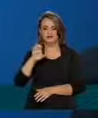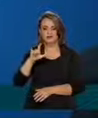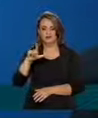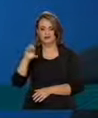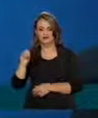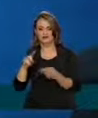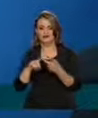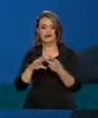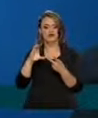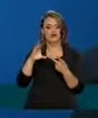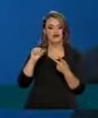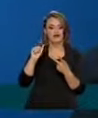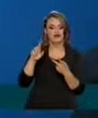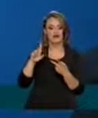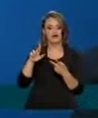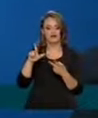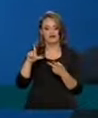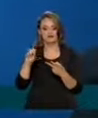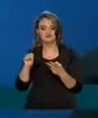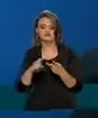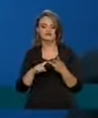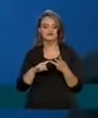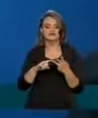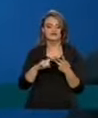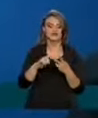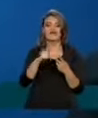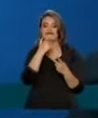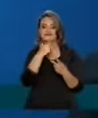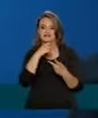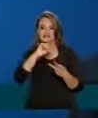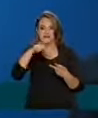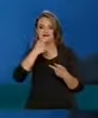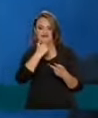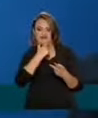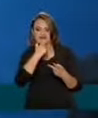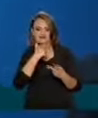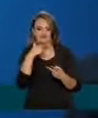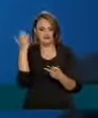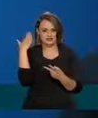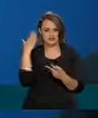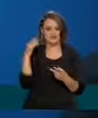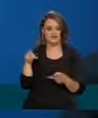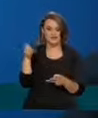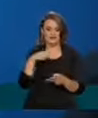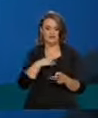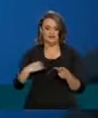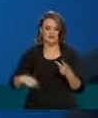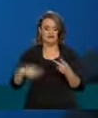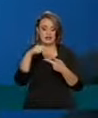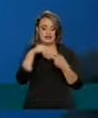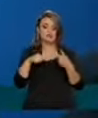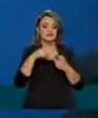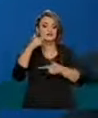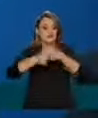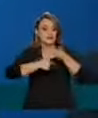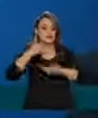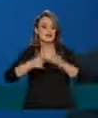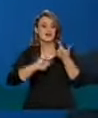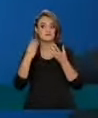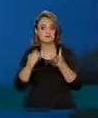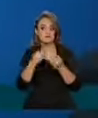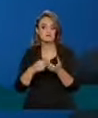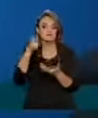também do caso Francisco Fernandes Araújo que trabalharam e muito nessa questão deste